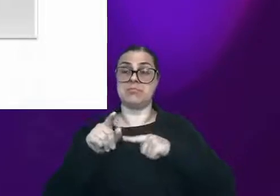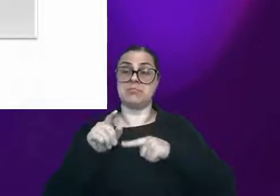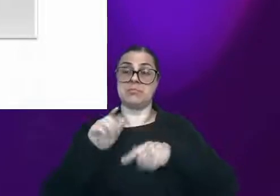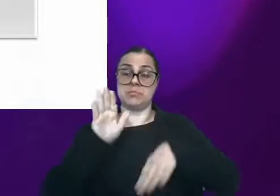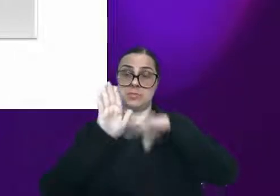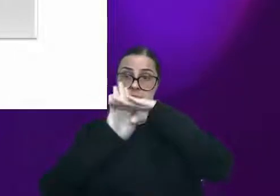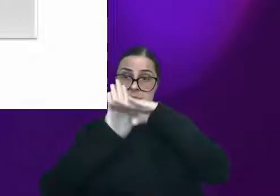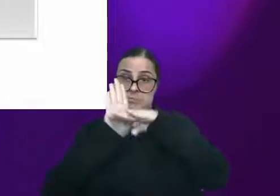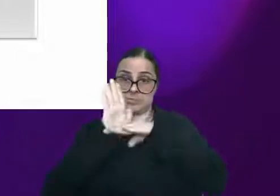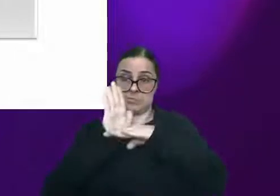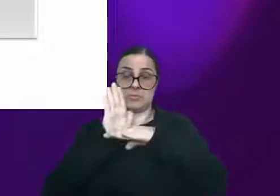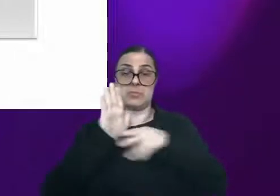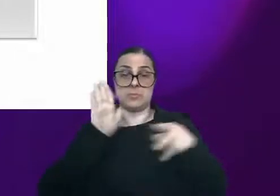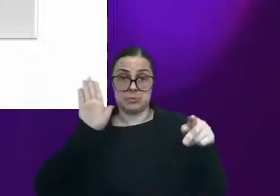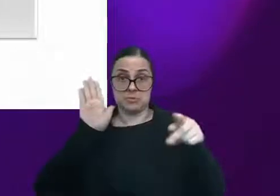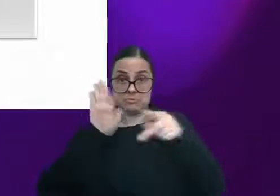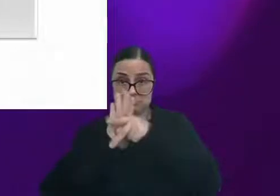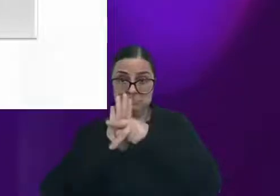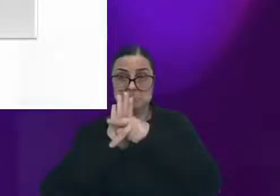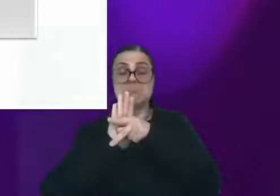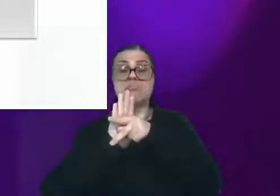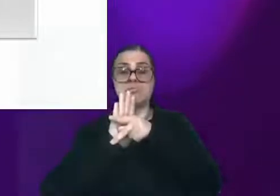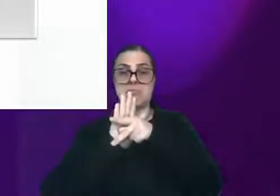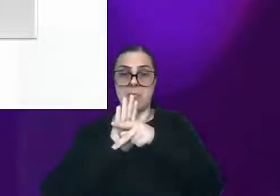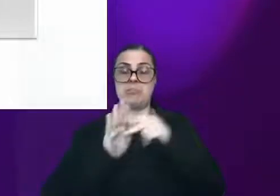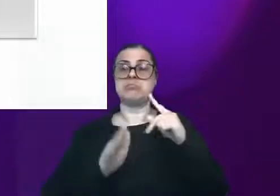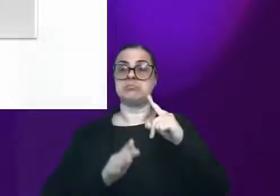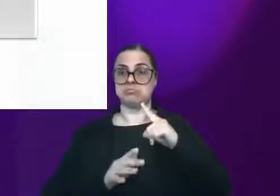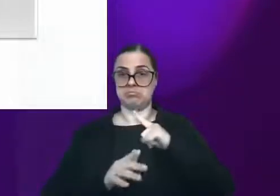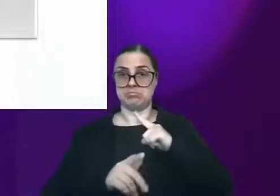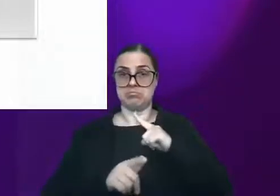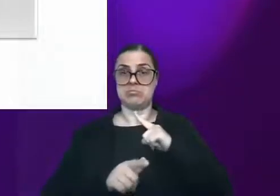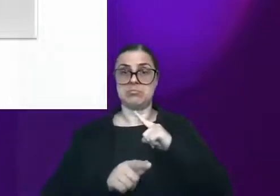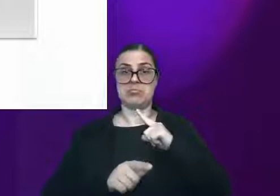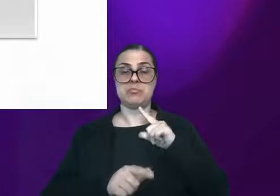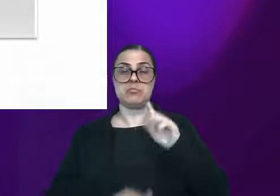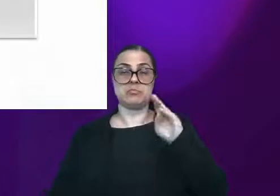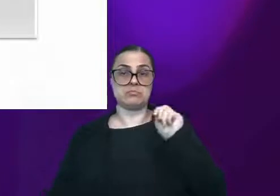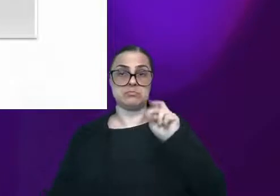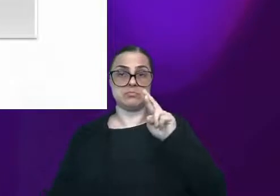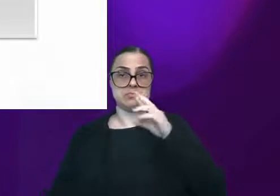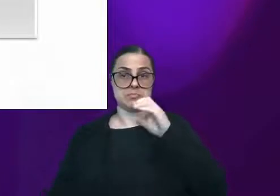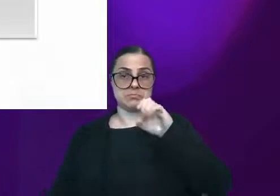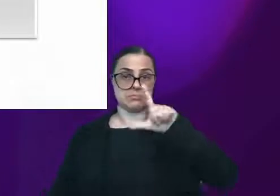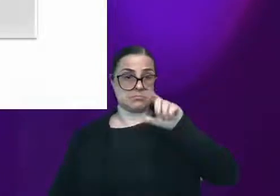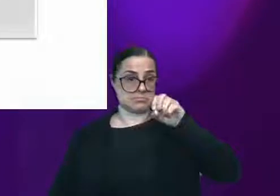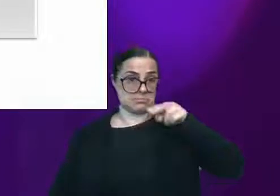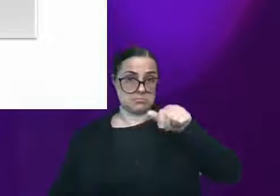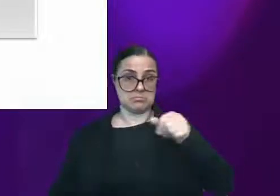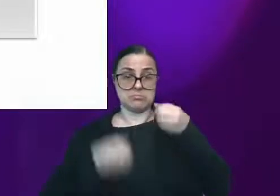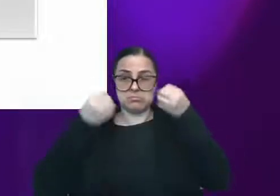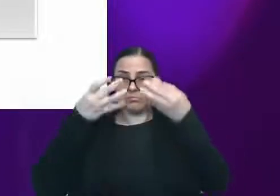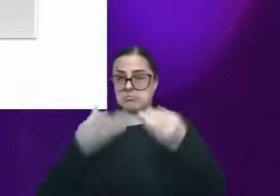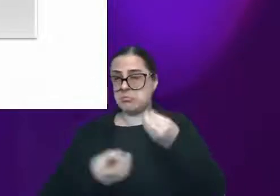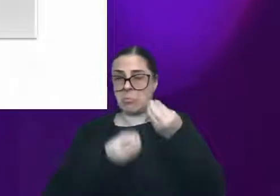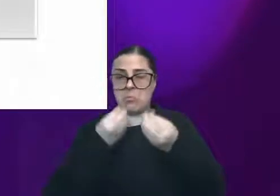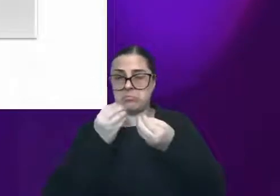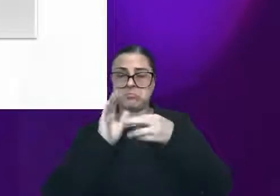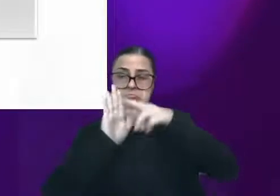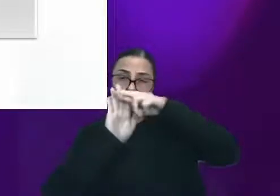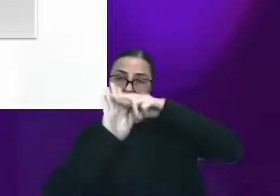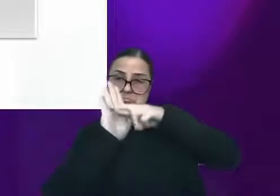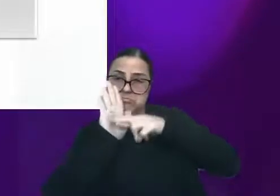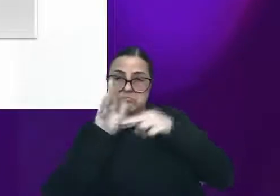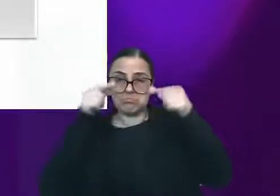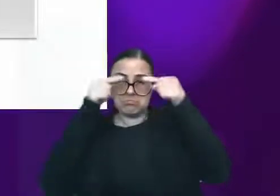definem exatamente essas lesões, quais são as lesões típicas de hepatocarcinoma. Então, isso é muito bem definido, a gente